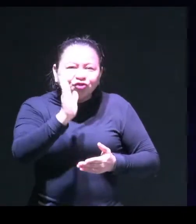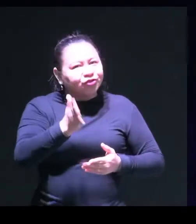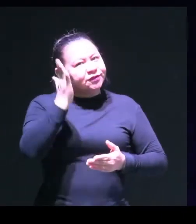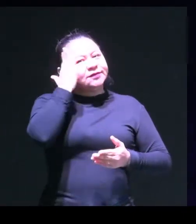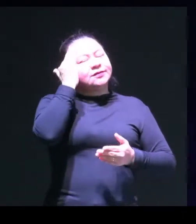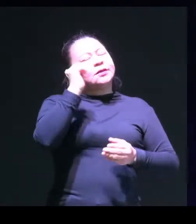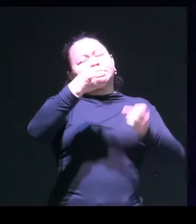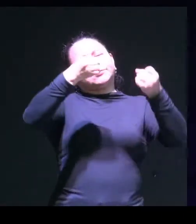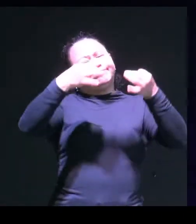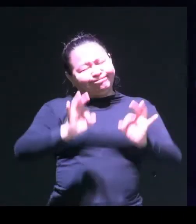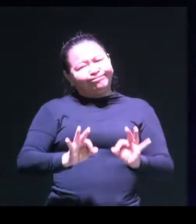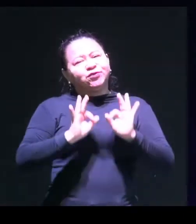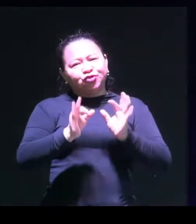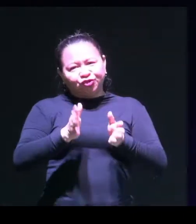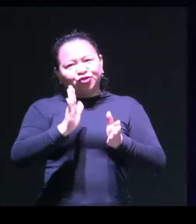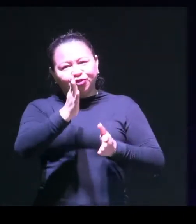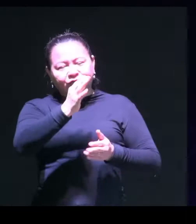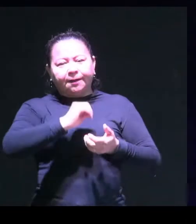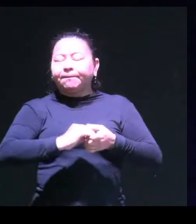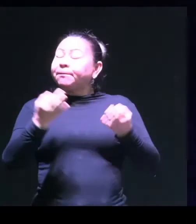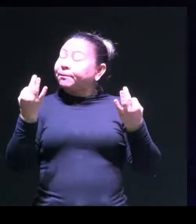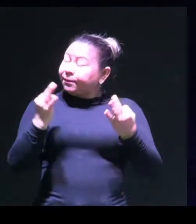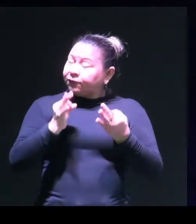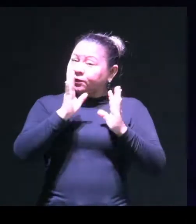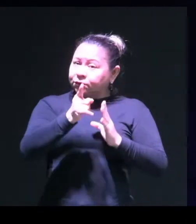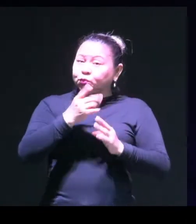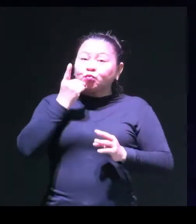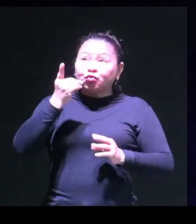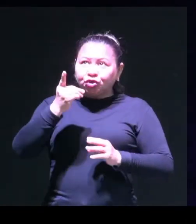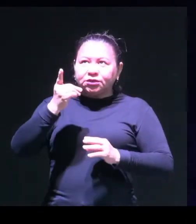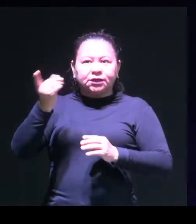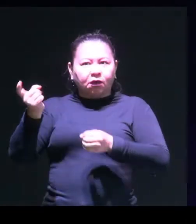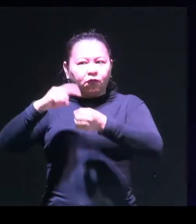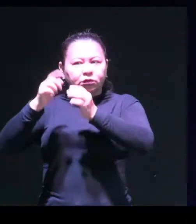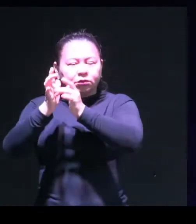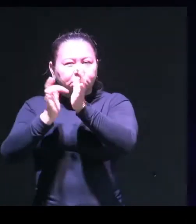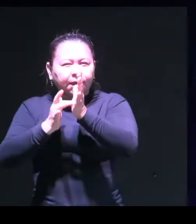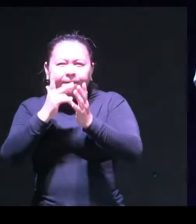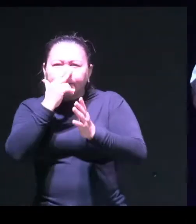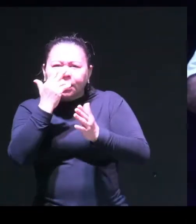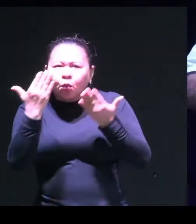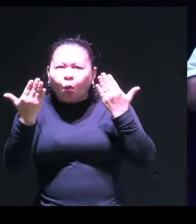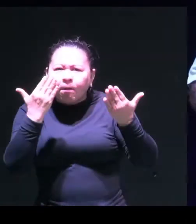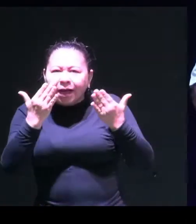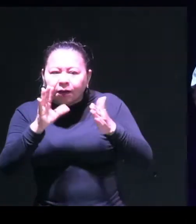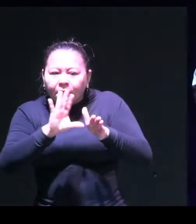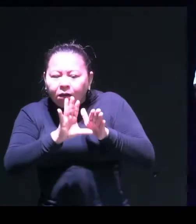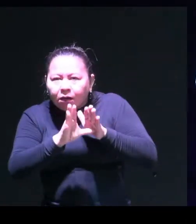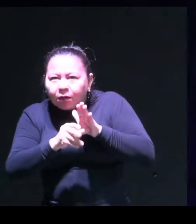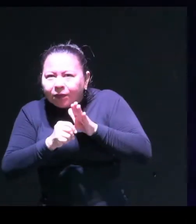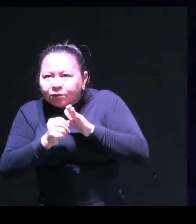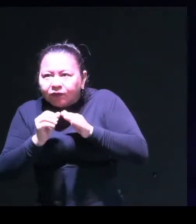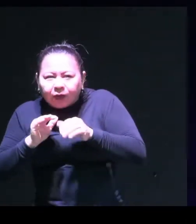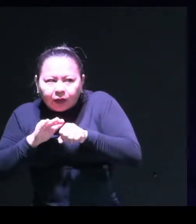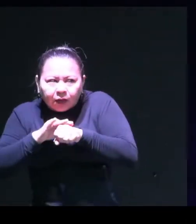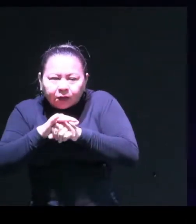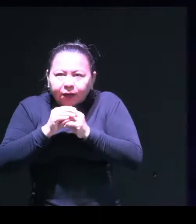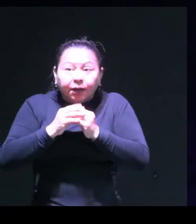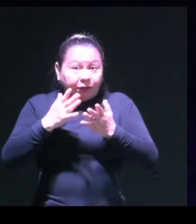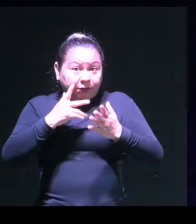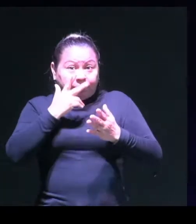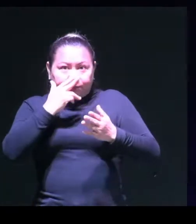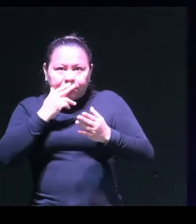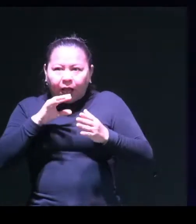bem, vocês sabem perfeitamente que o dia do Senhor vem como ladrão à noite. Ele mostra que aquele povo, aquela